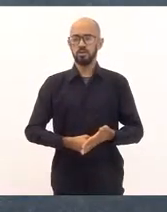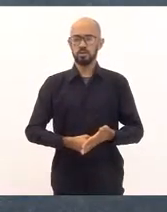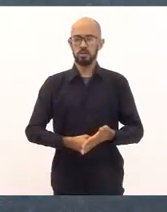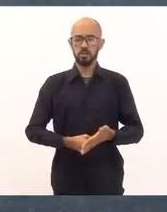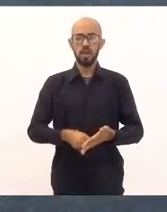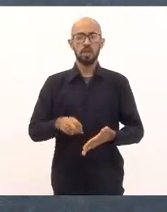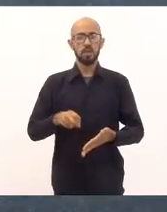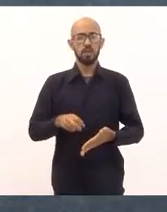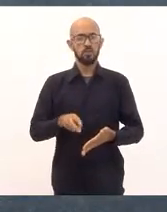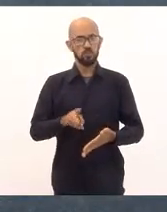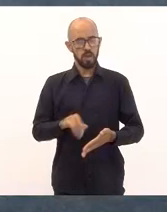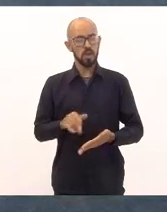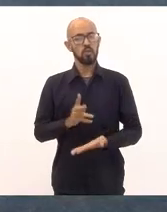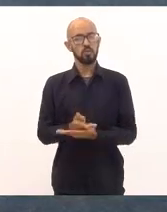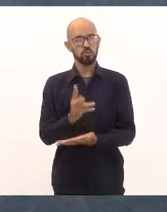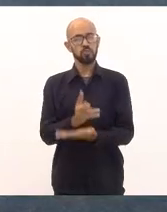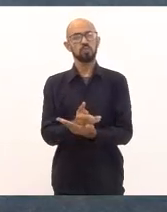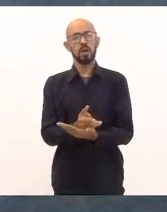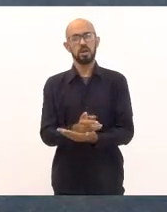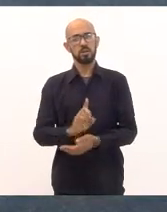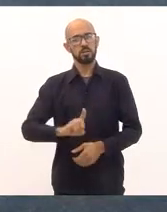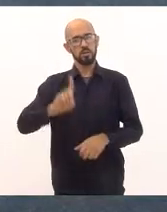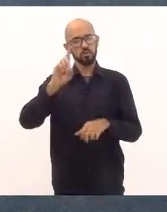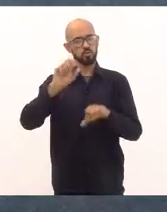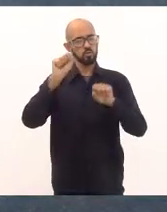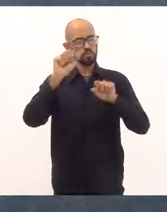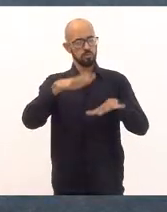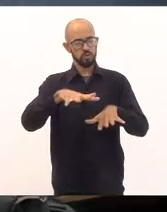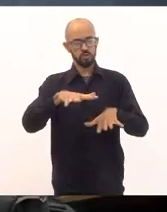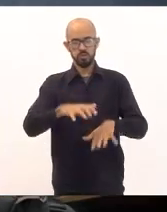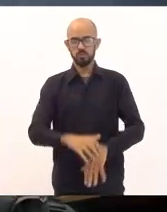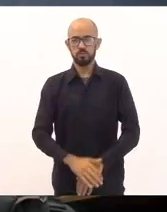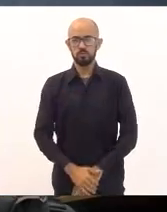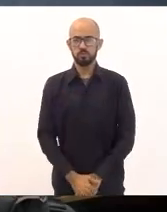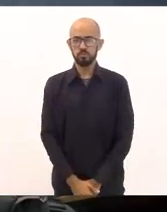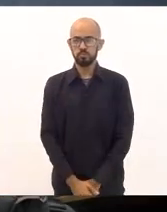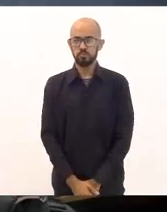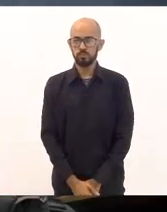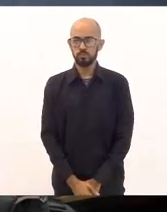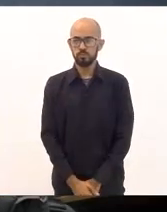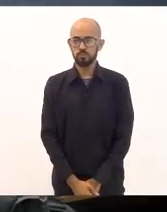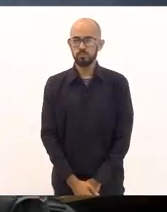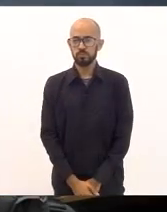de terminar também. Que Deus nos abençoe.